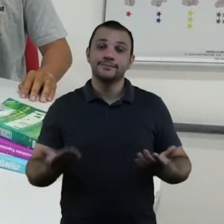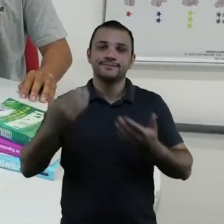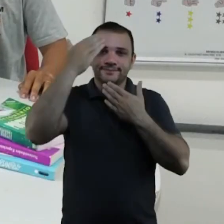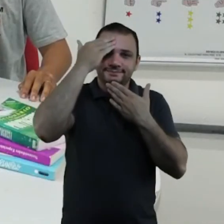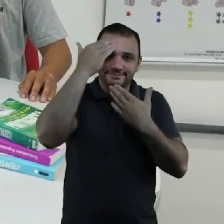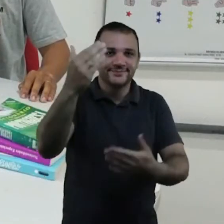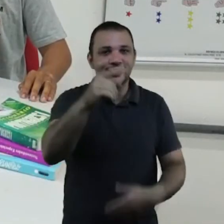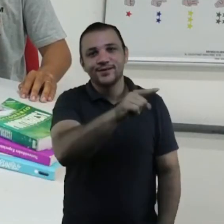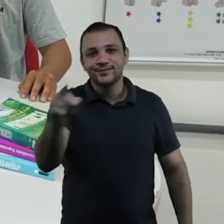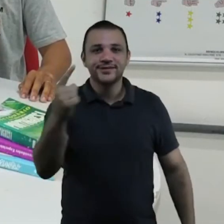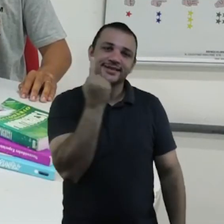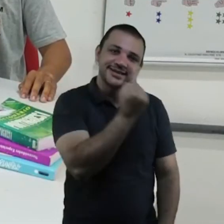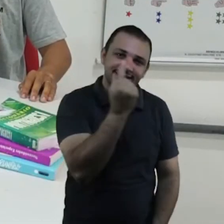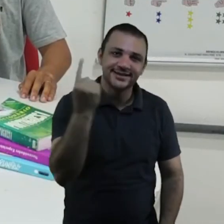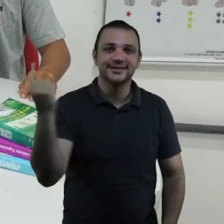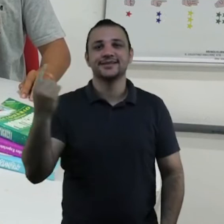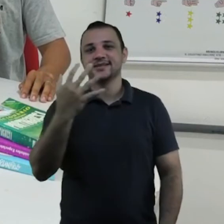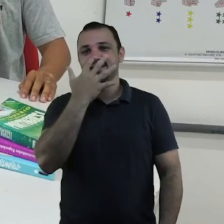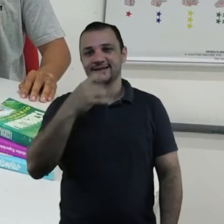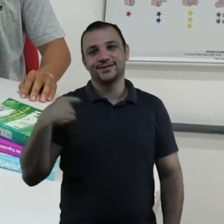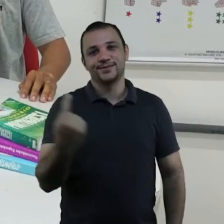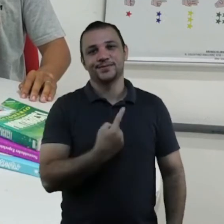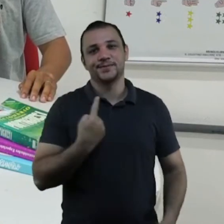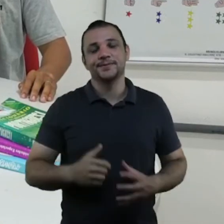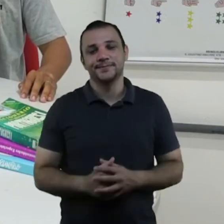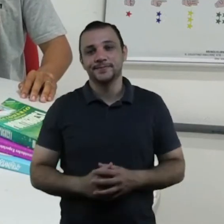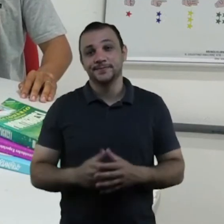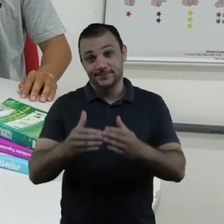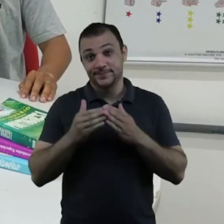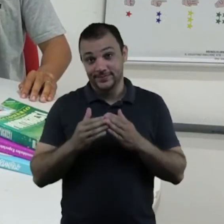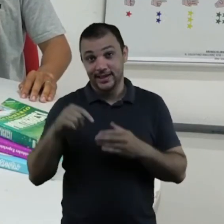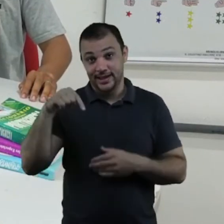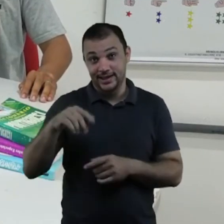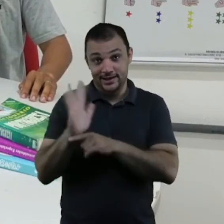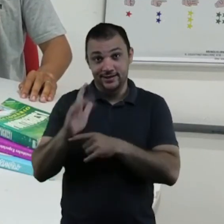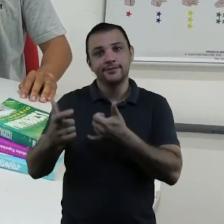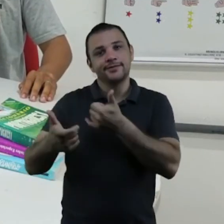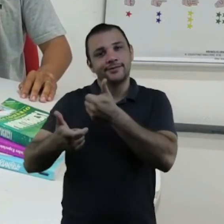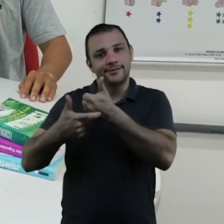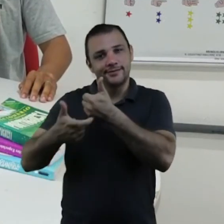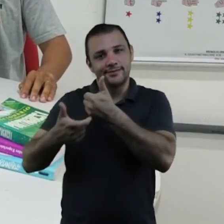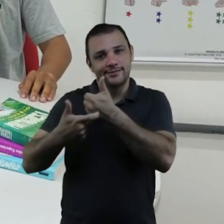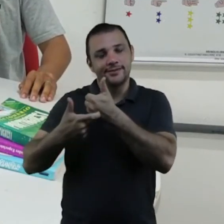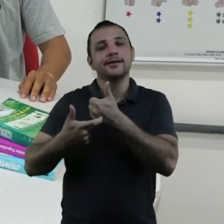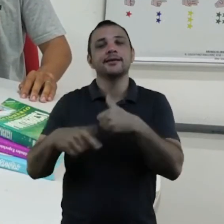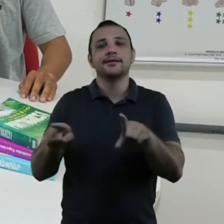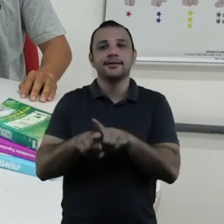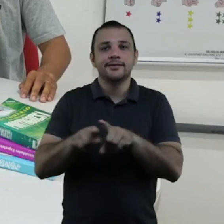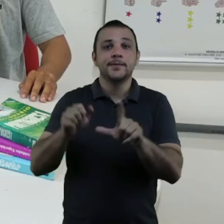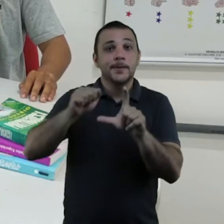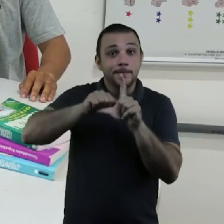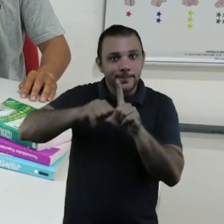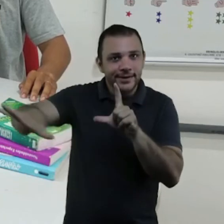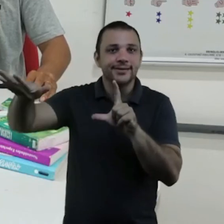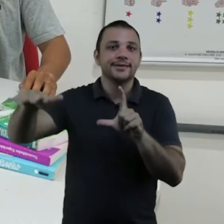Então queremos agradecer a cada um de vocês que está aí nos assistindo, tá? Né? Pedimos também que dê um like nesse vídeo, compartilhe ele